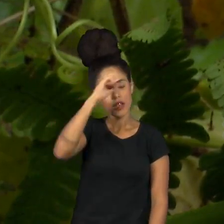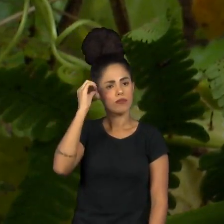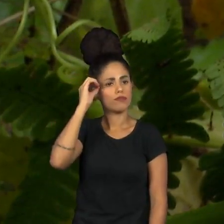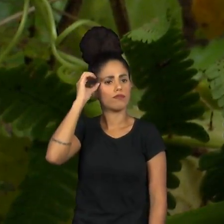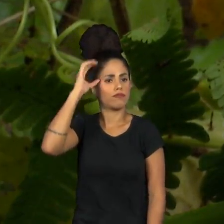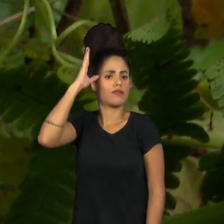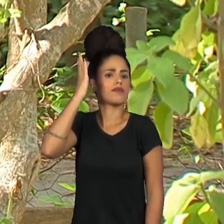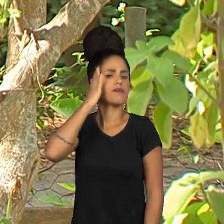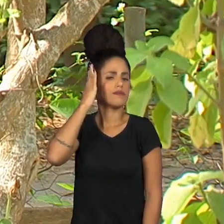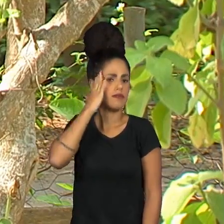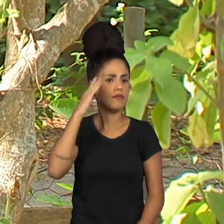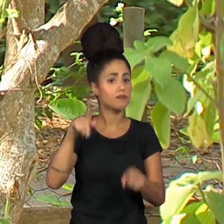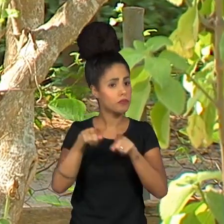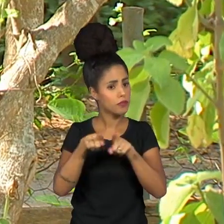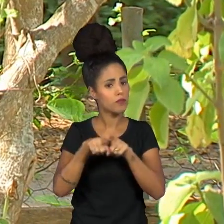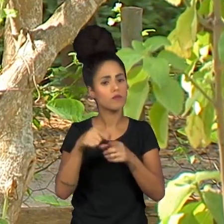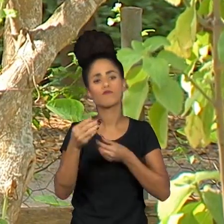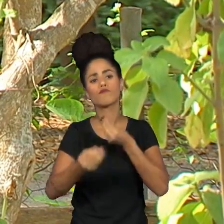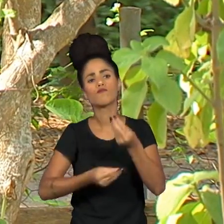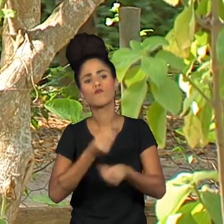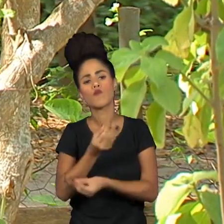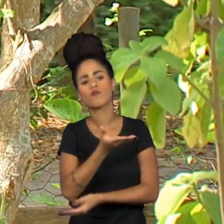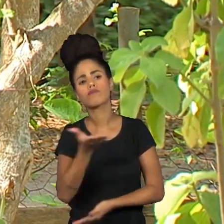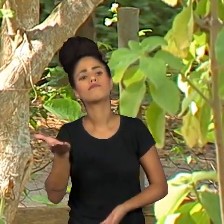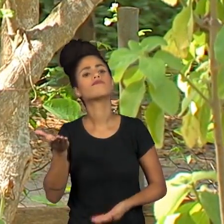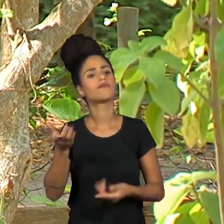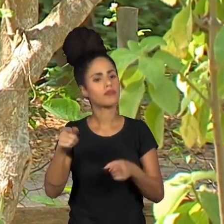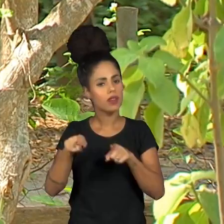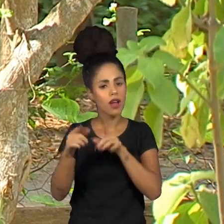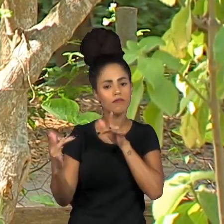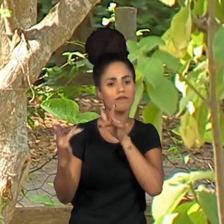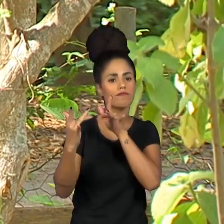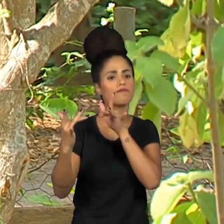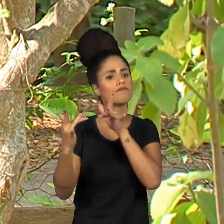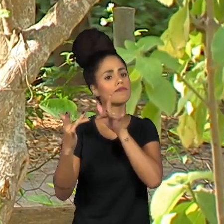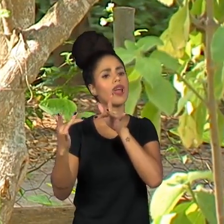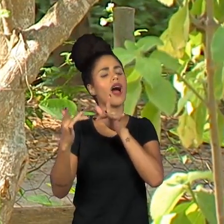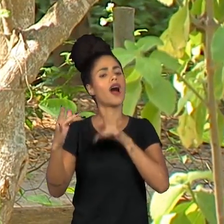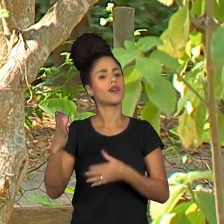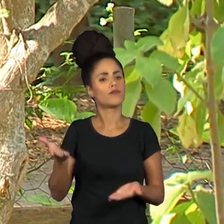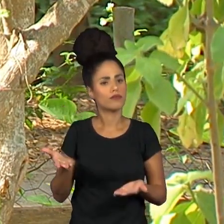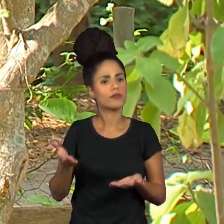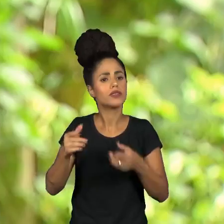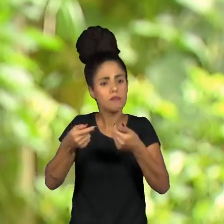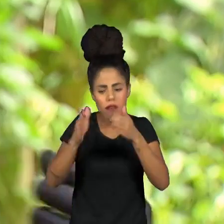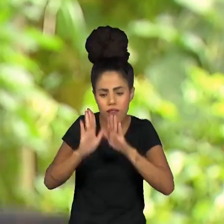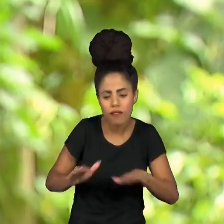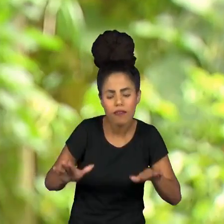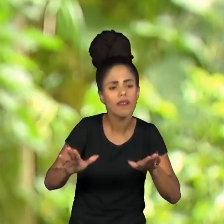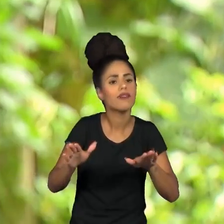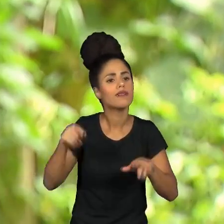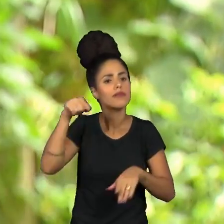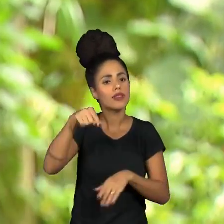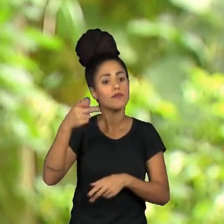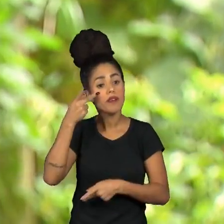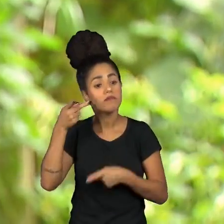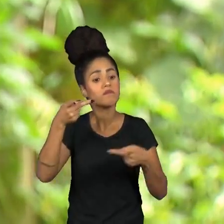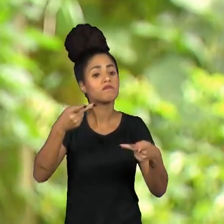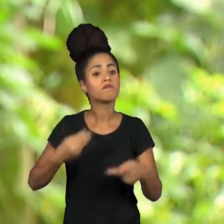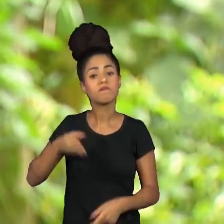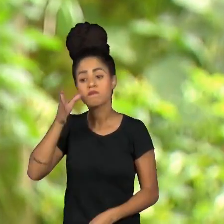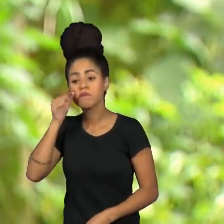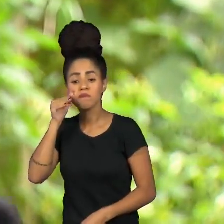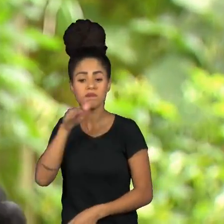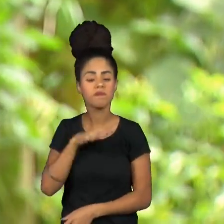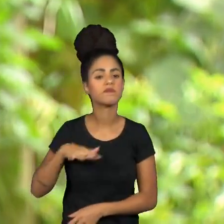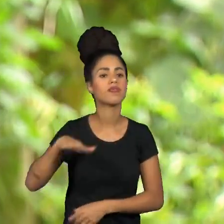crescimento, né, e tem a parte também socioambiental, assim, educacional, até com crianças que vêm, frequentam